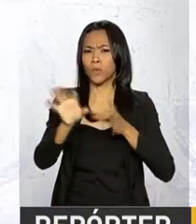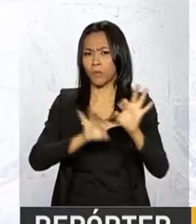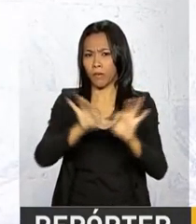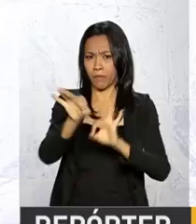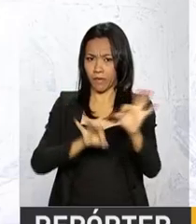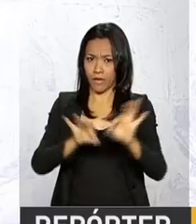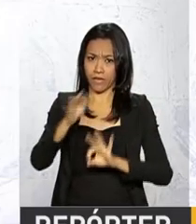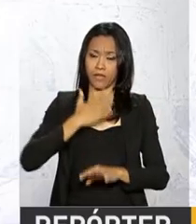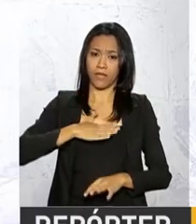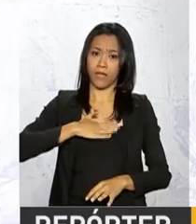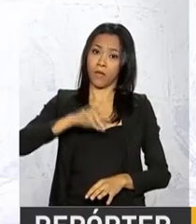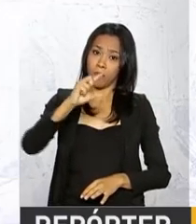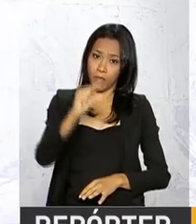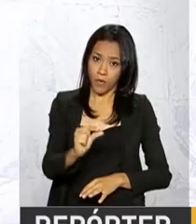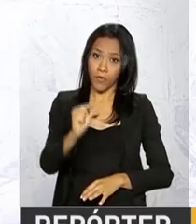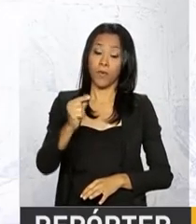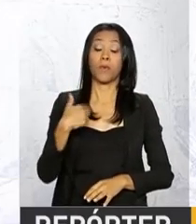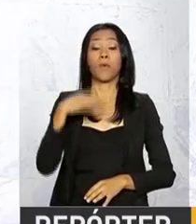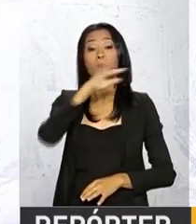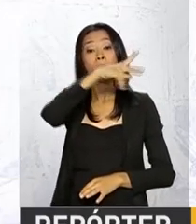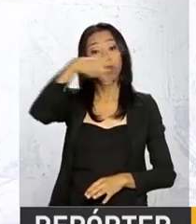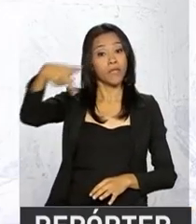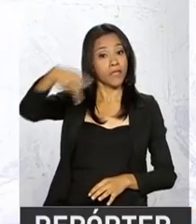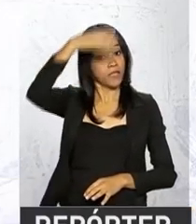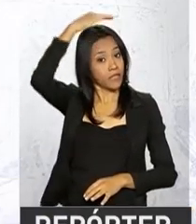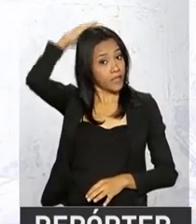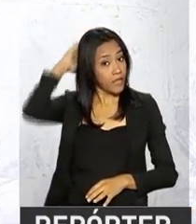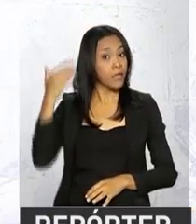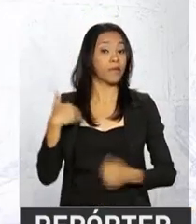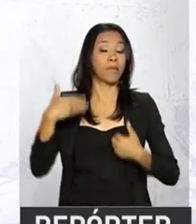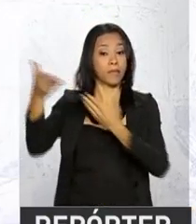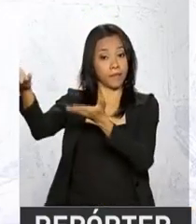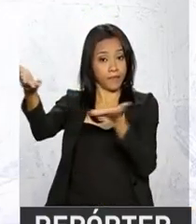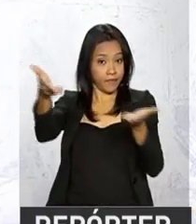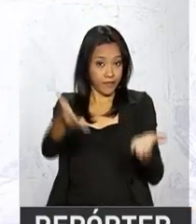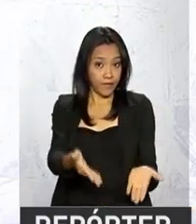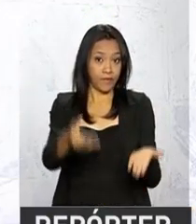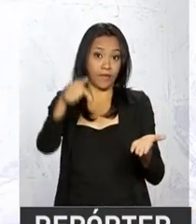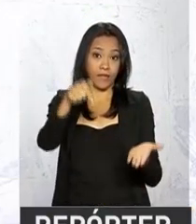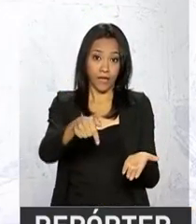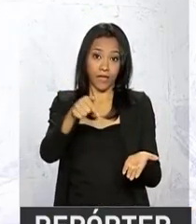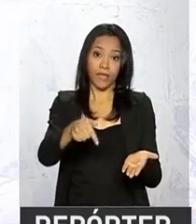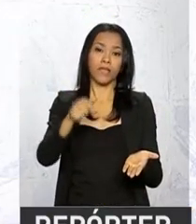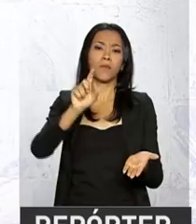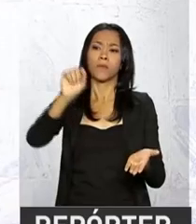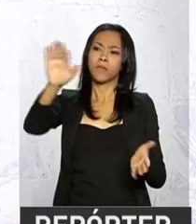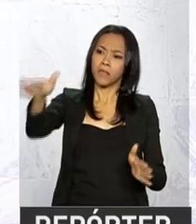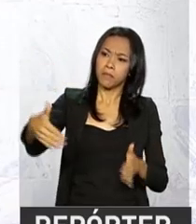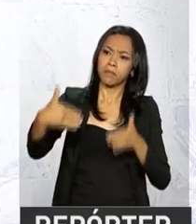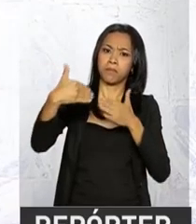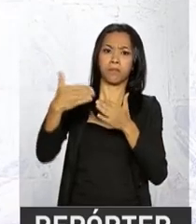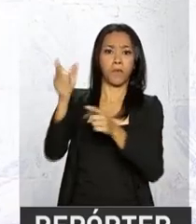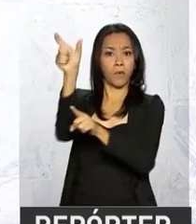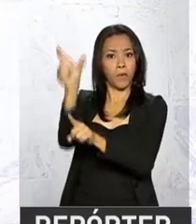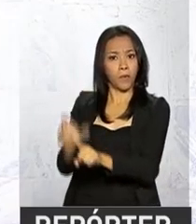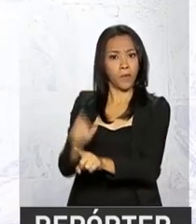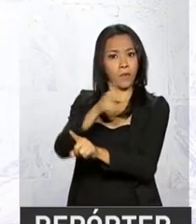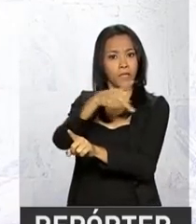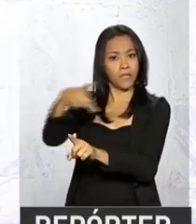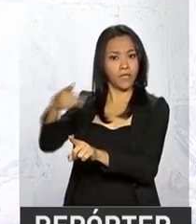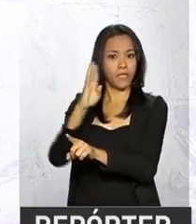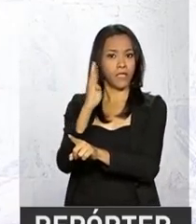para daqui a pouco o presidente Michel Temer receber em cerimônia oficial o presidente da Bolívia,